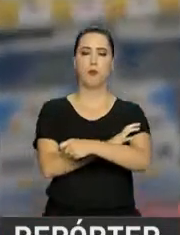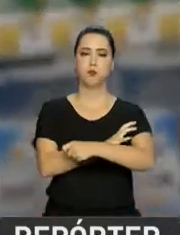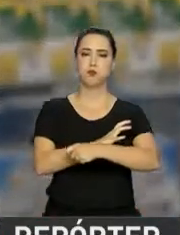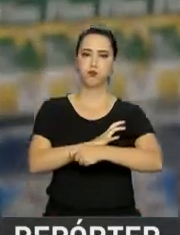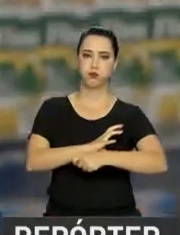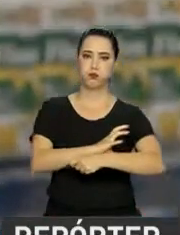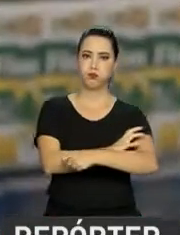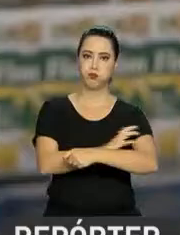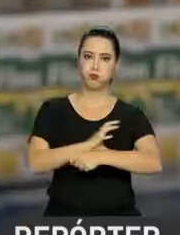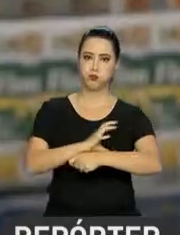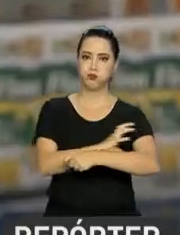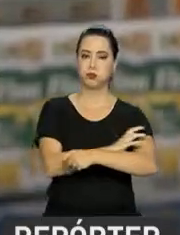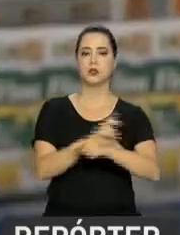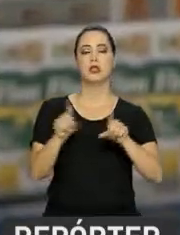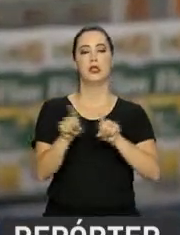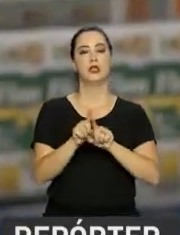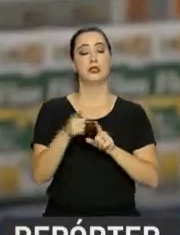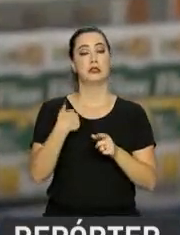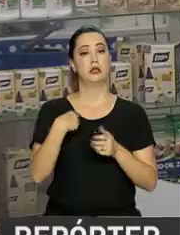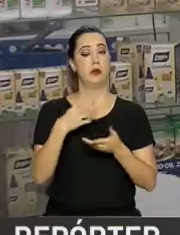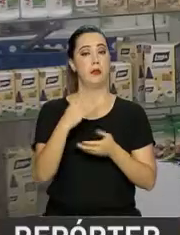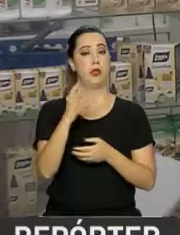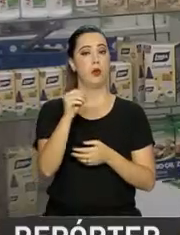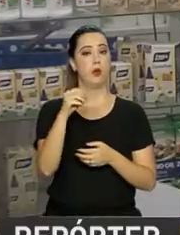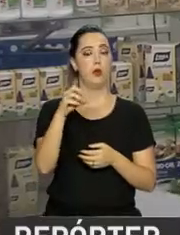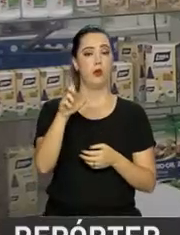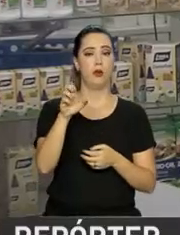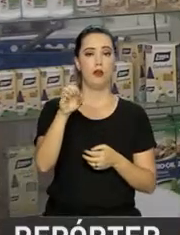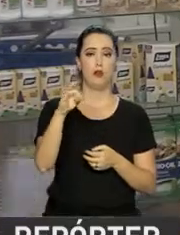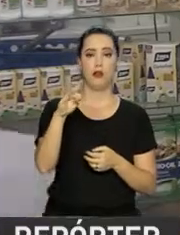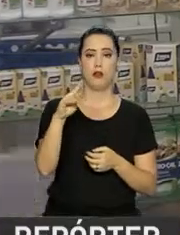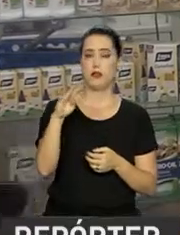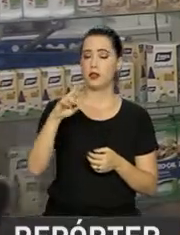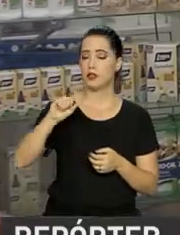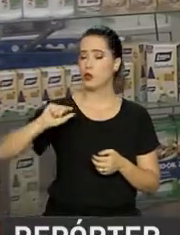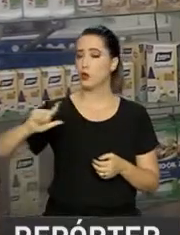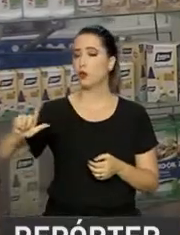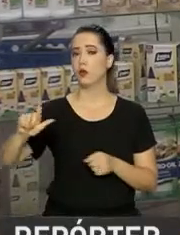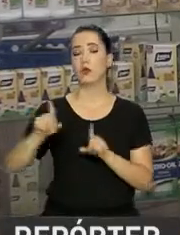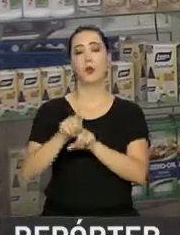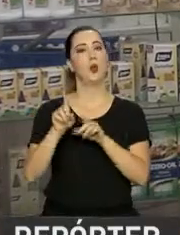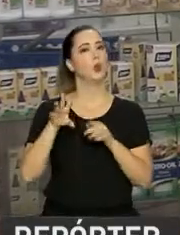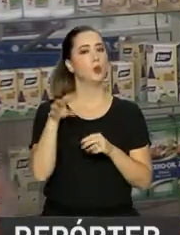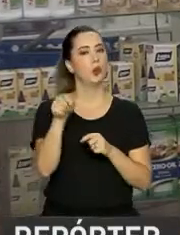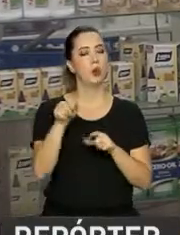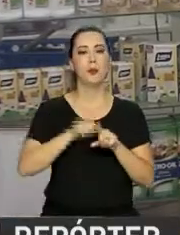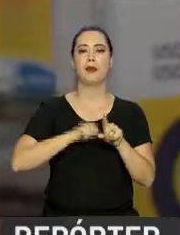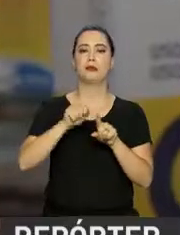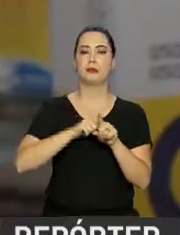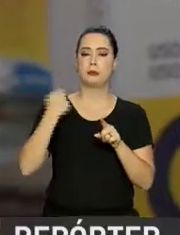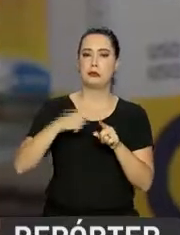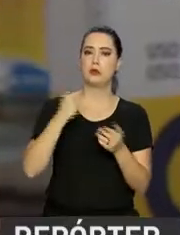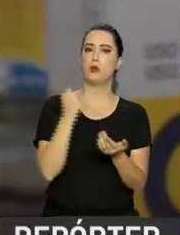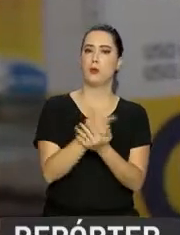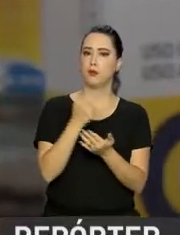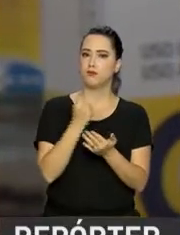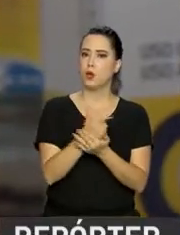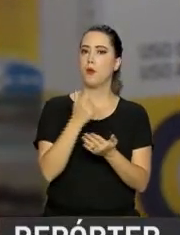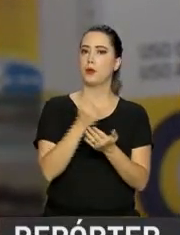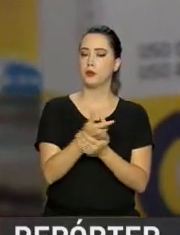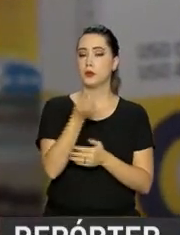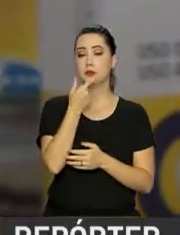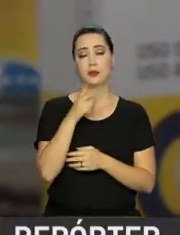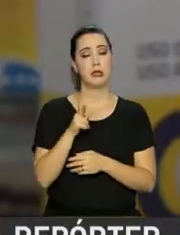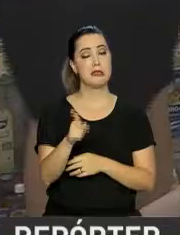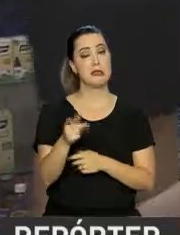todos os meses a aposentada tem que comprar medicamentos para o tratamento e para economizar ela sempre escolhe o